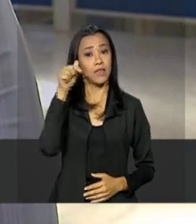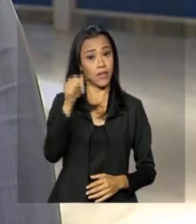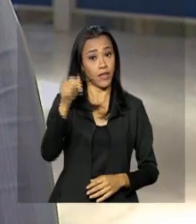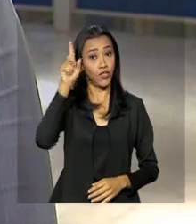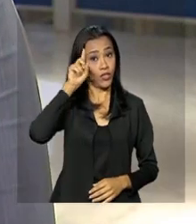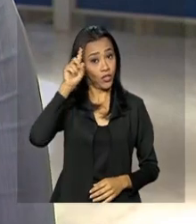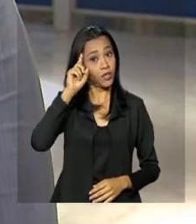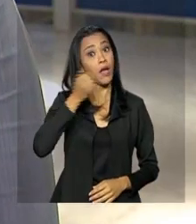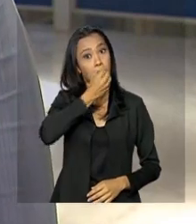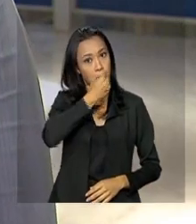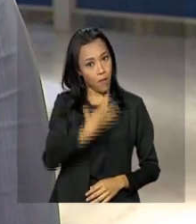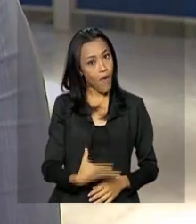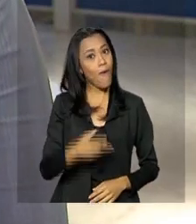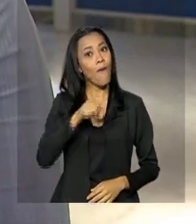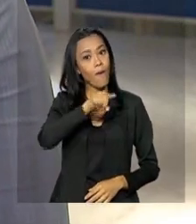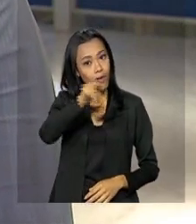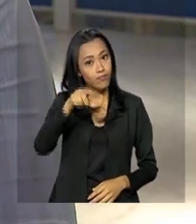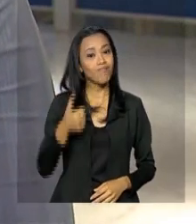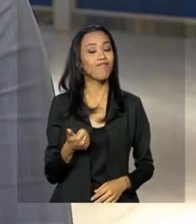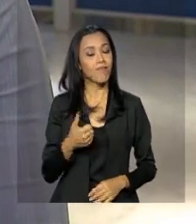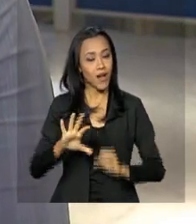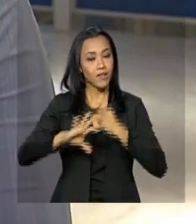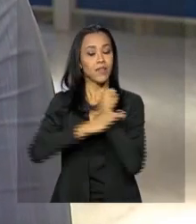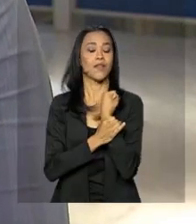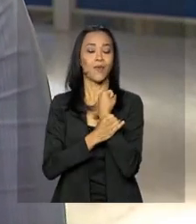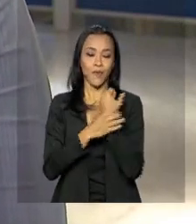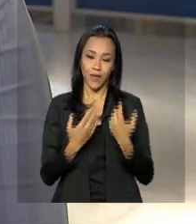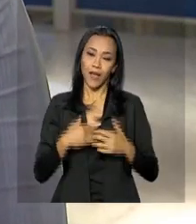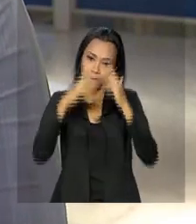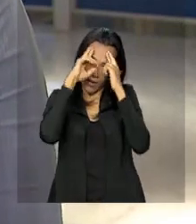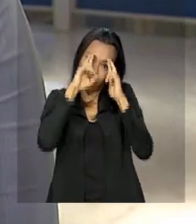7 dias. Então, uma boa opção aí também para garantir, né, o